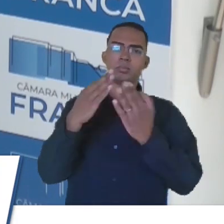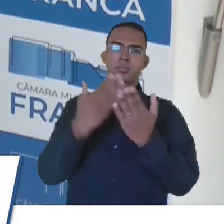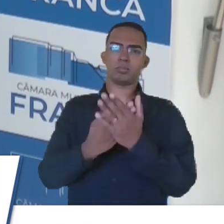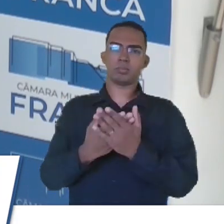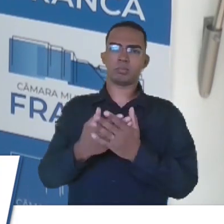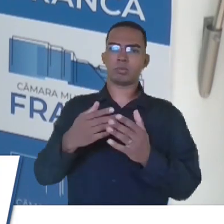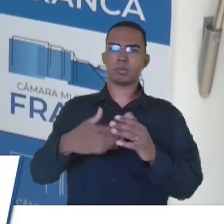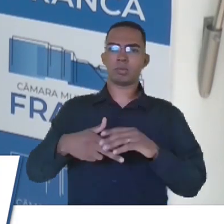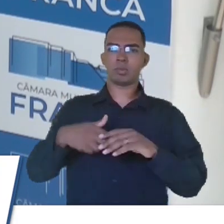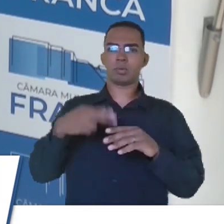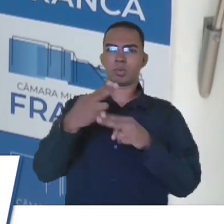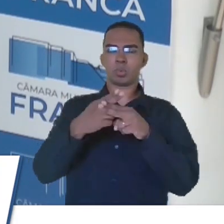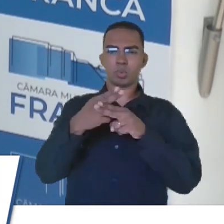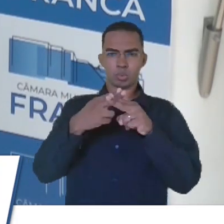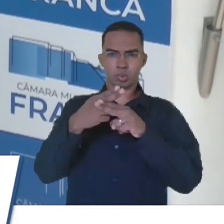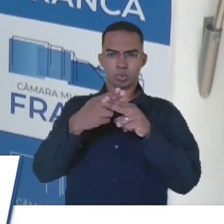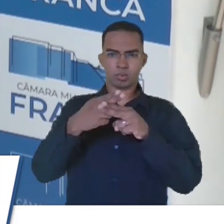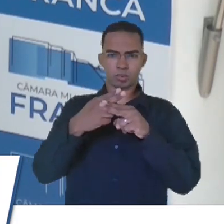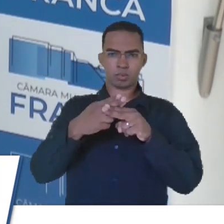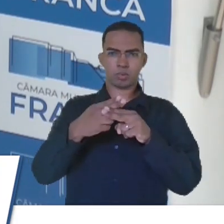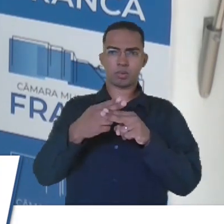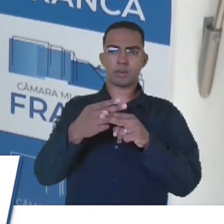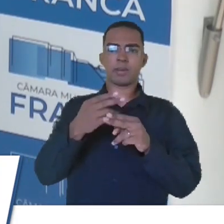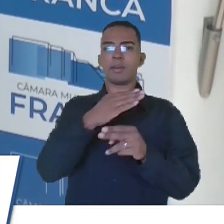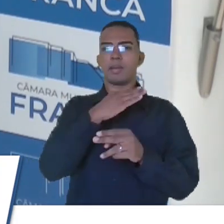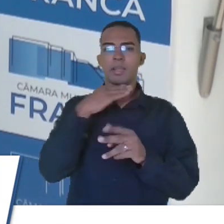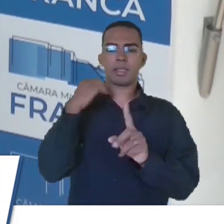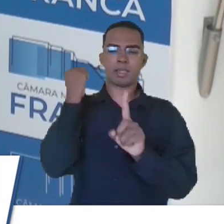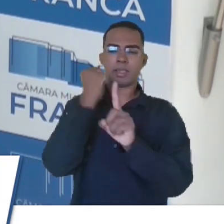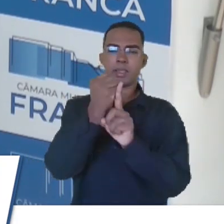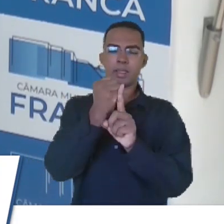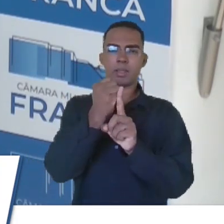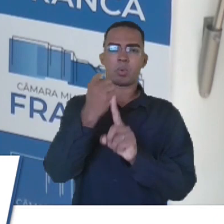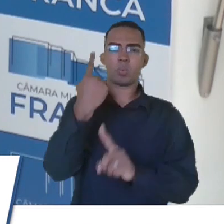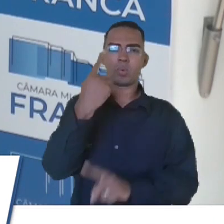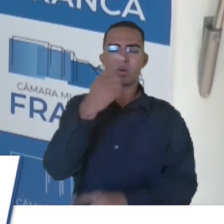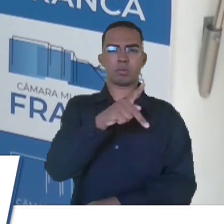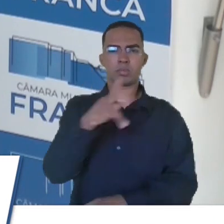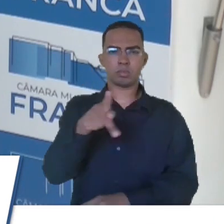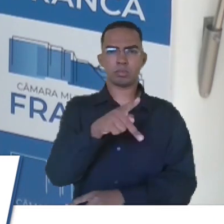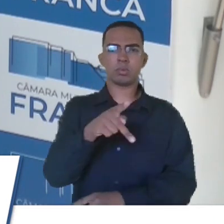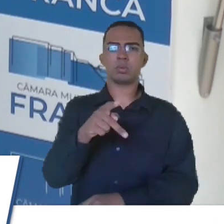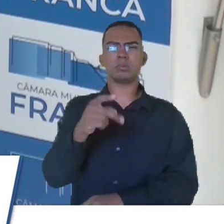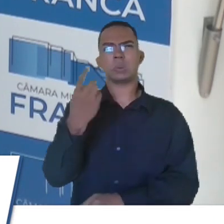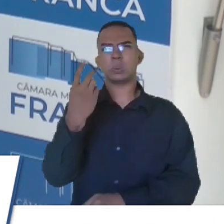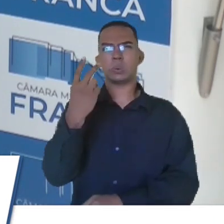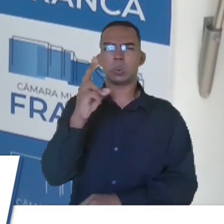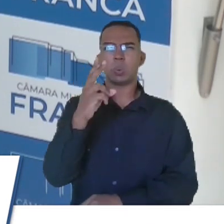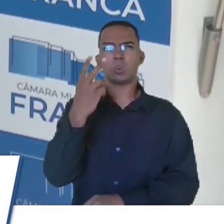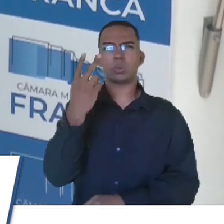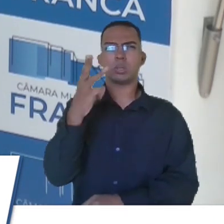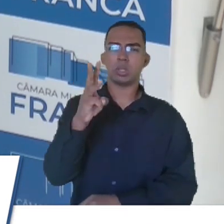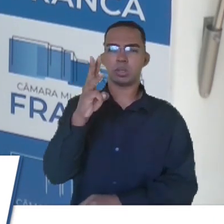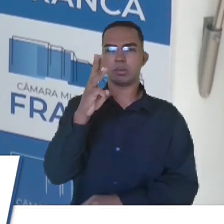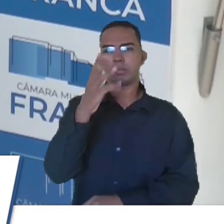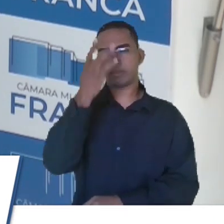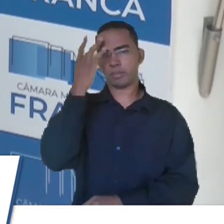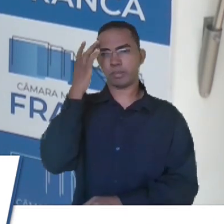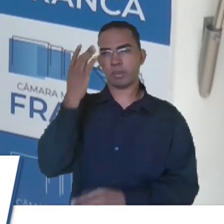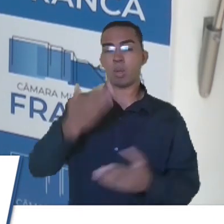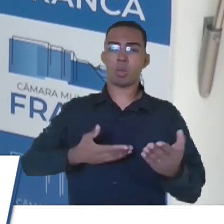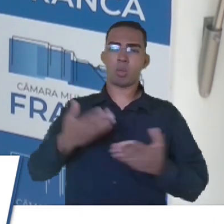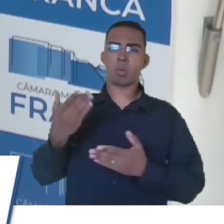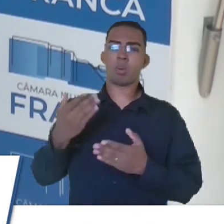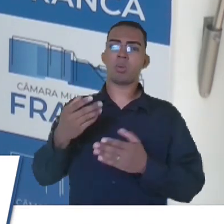faca e ceifou a vida de uma professora e feriu mais, acho que dois ou três, entre